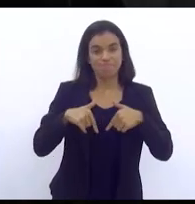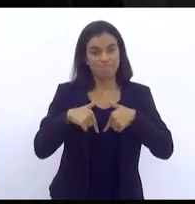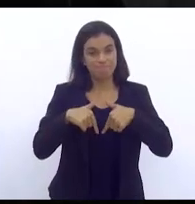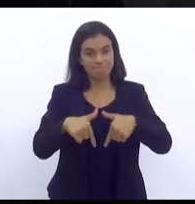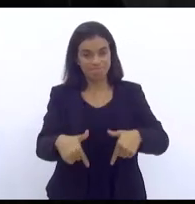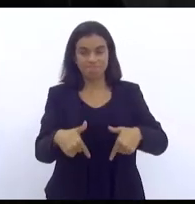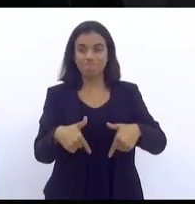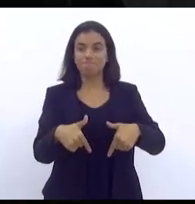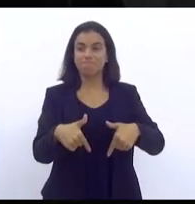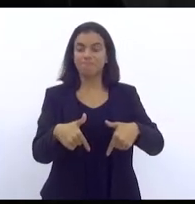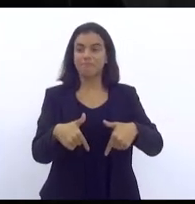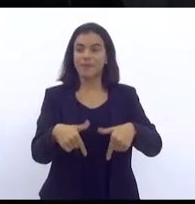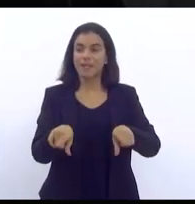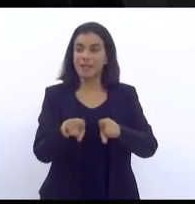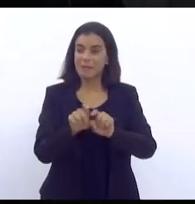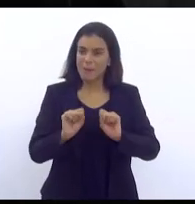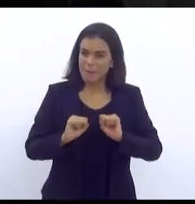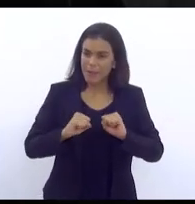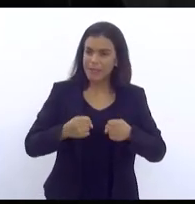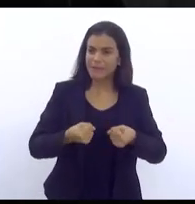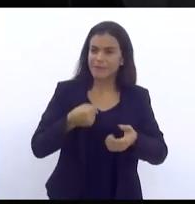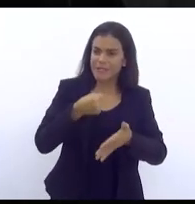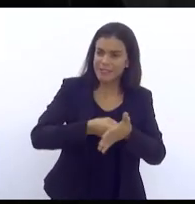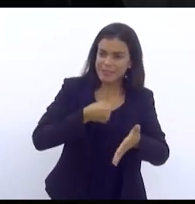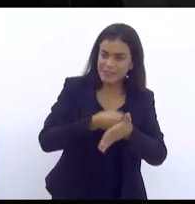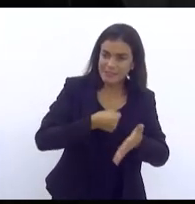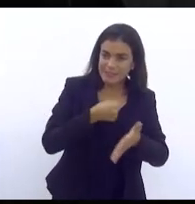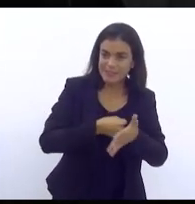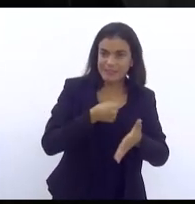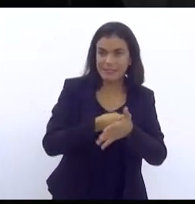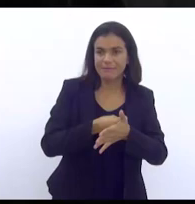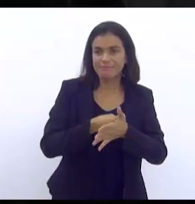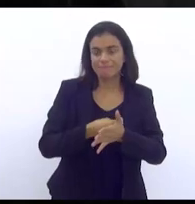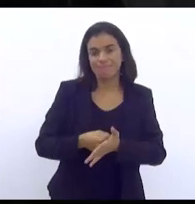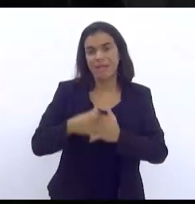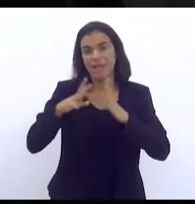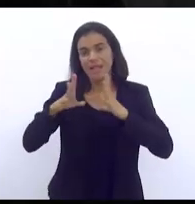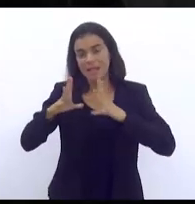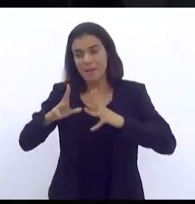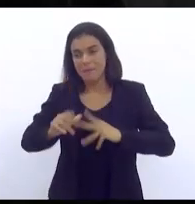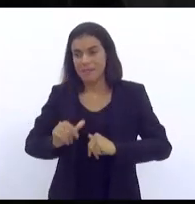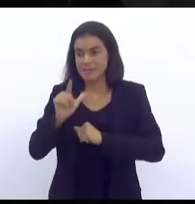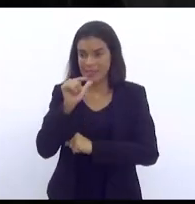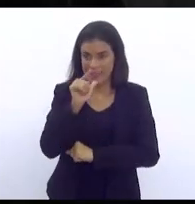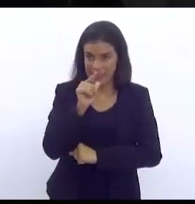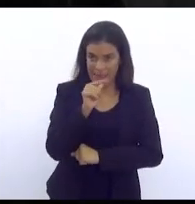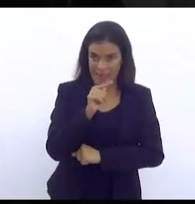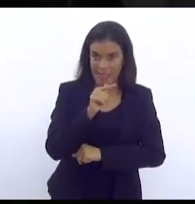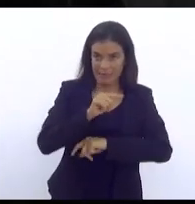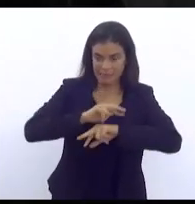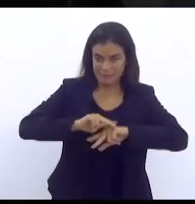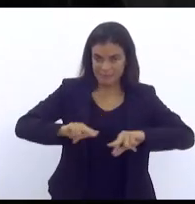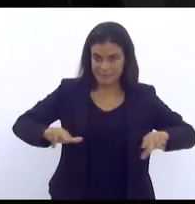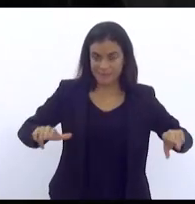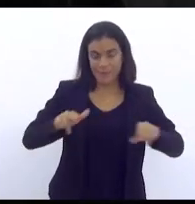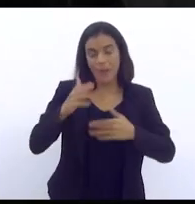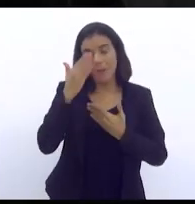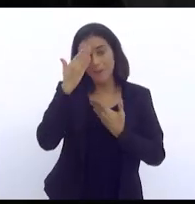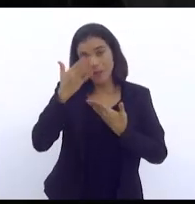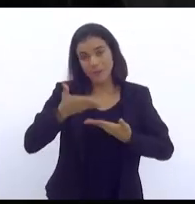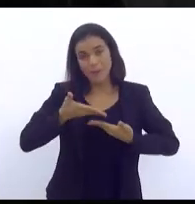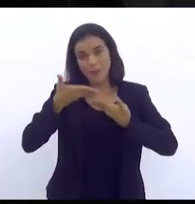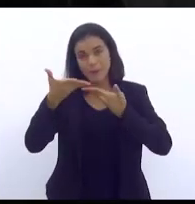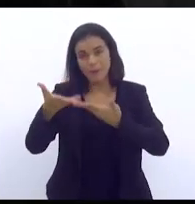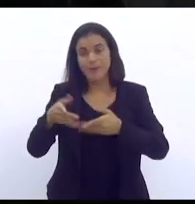iniciativa e pela defesa luta pela defesa do saneamento no estado do Rio de Janeiro muito obrigada pelo convite